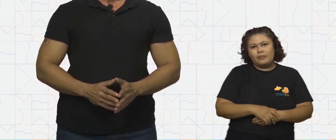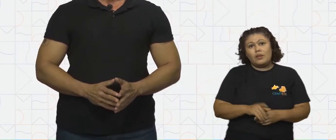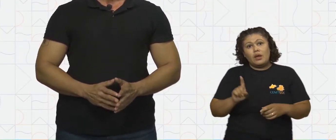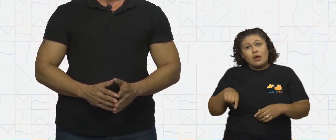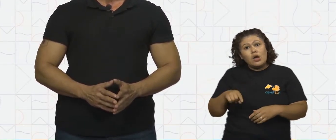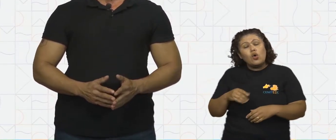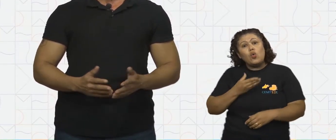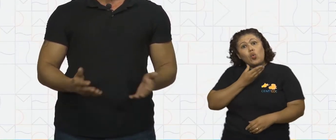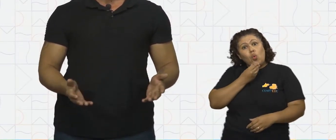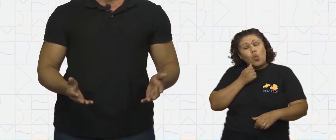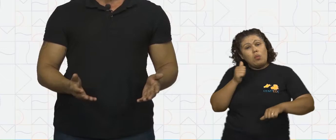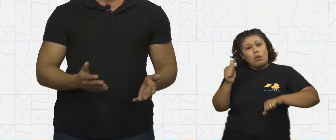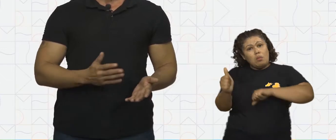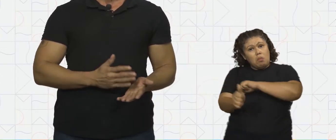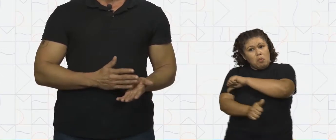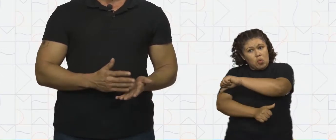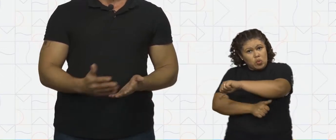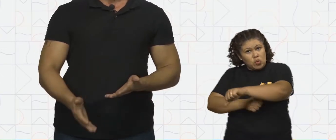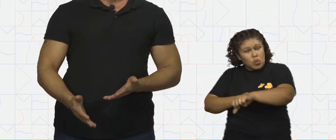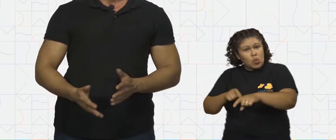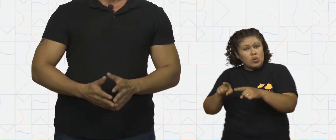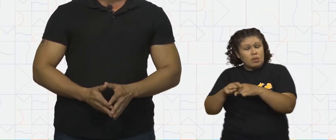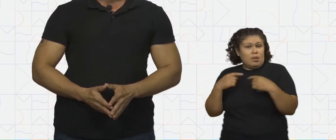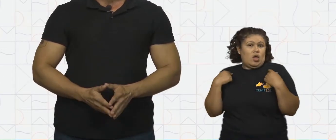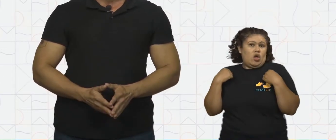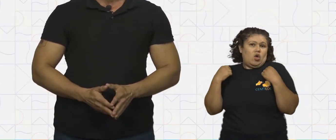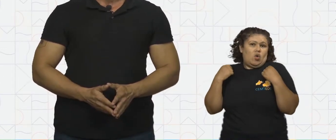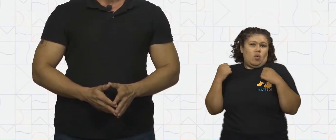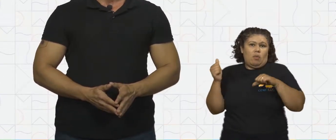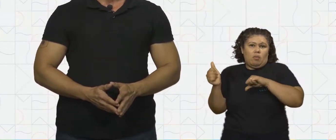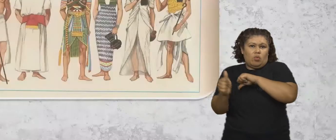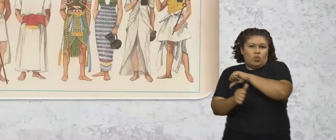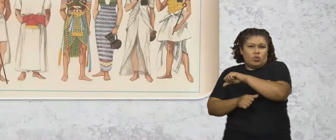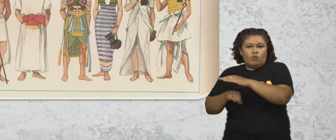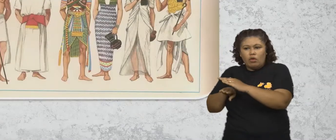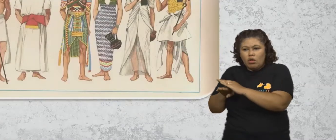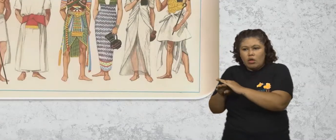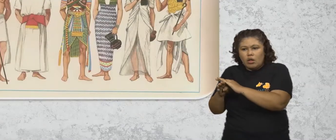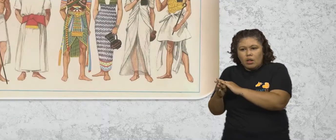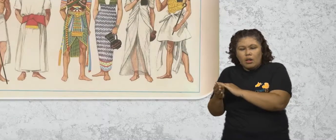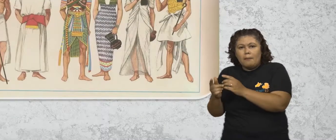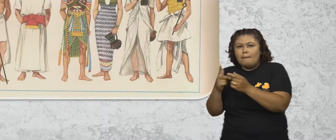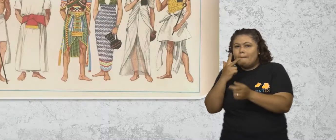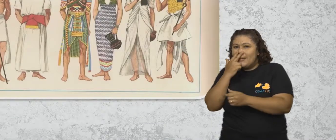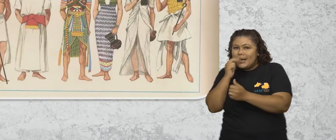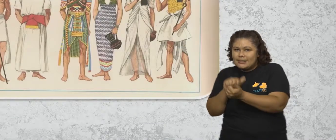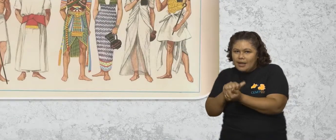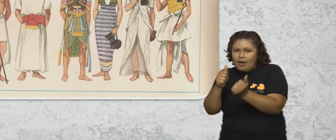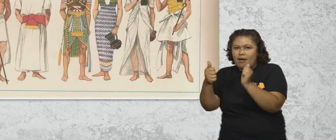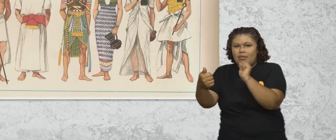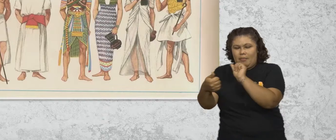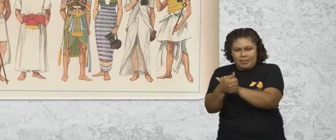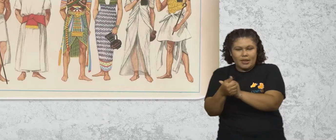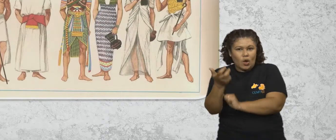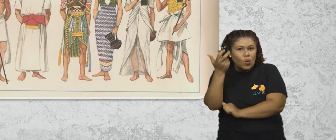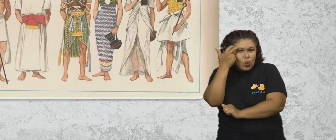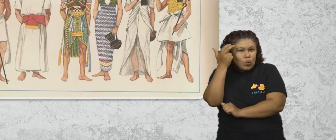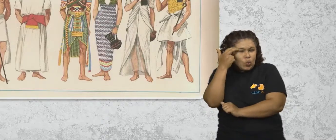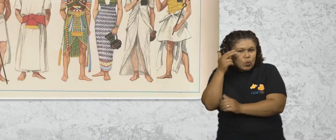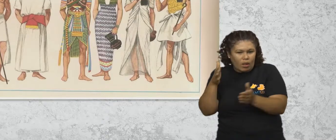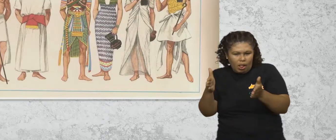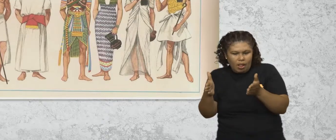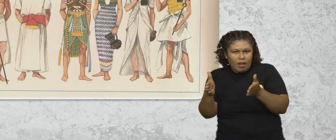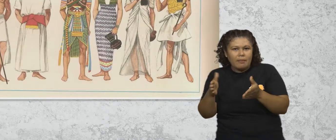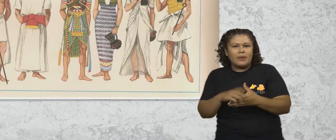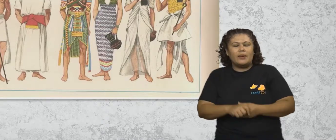da humanidade, pois o seu vestuário foi se adequando à prática da agricultura. Na Idade Antiga, o algodão, a lã e o linho